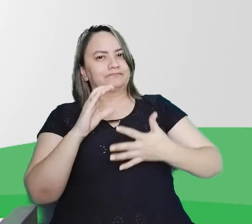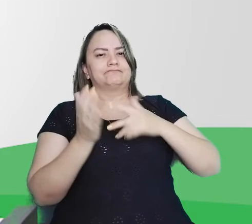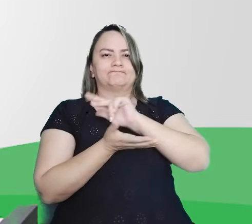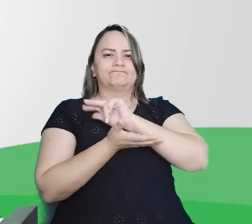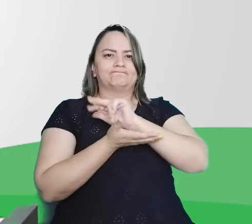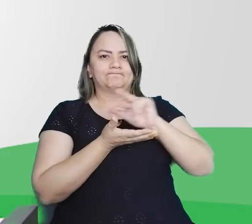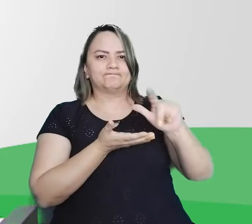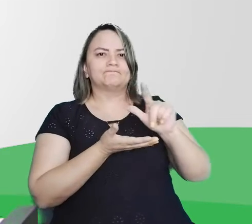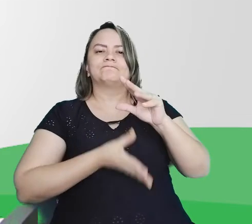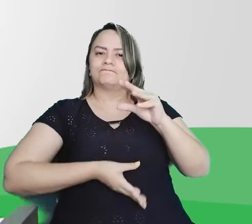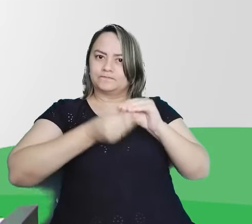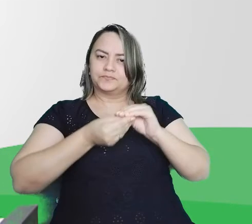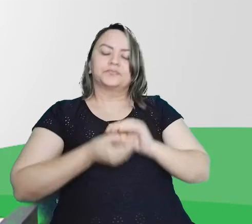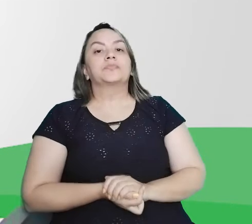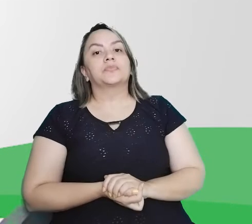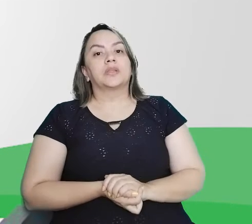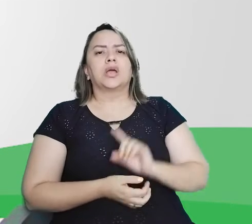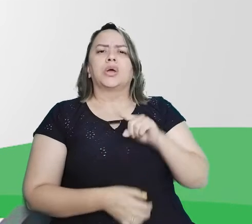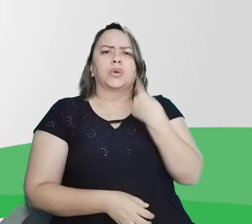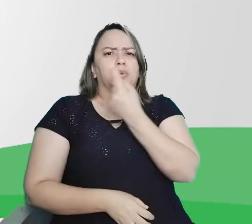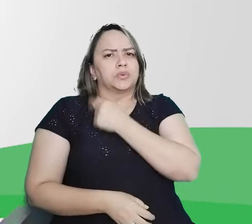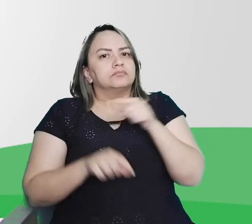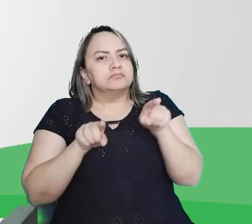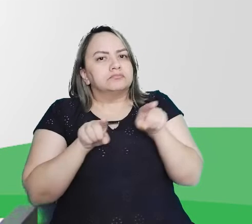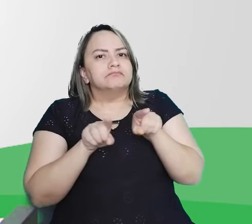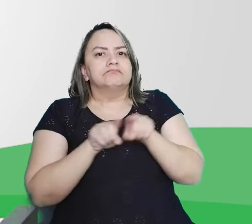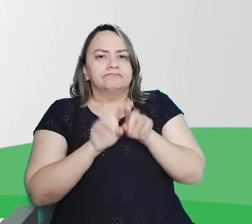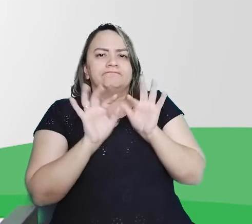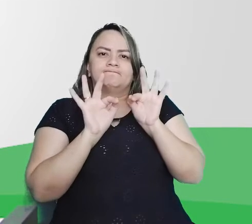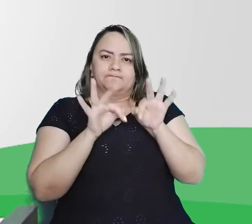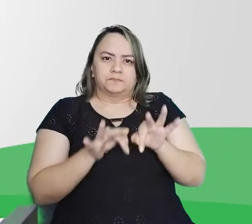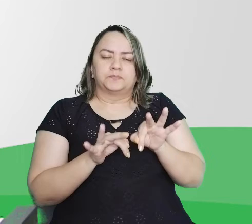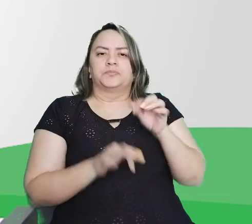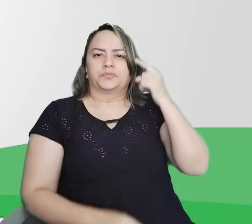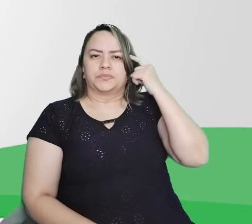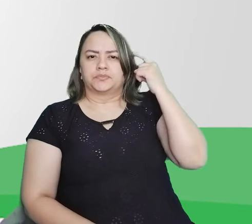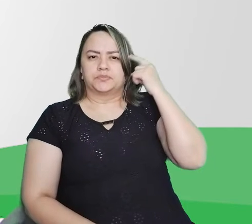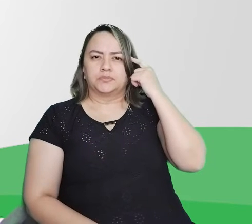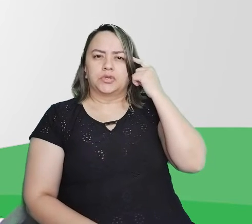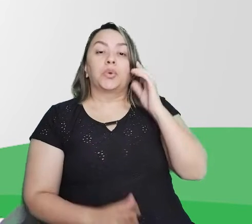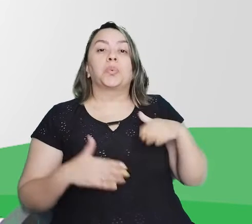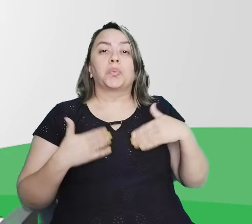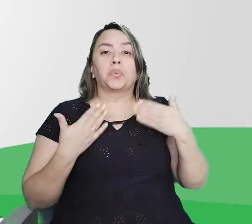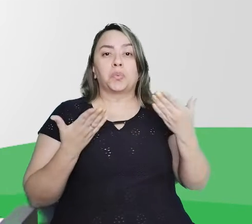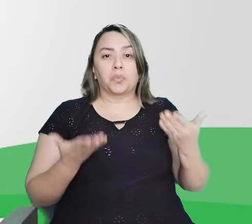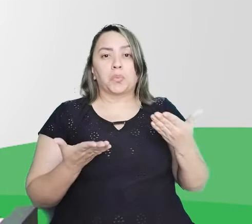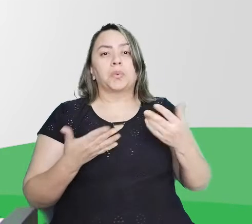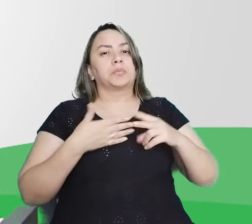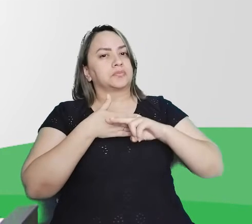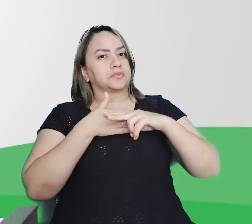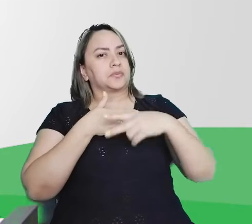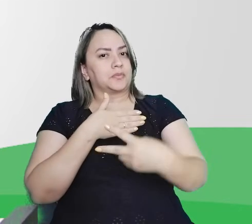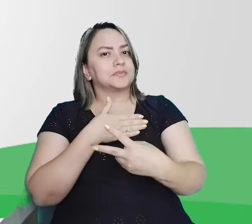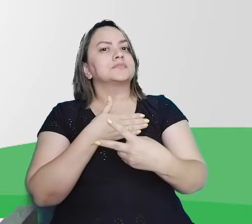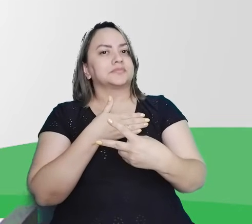Para terminar, vamos fazer uma reflexão final sobre as consequências desse tipo de sociedade, sobre como elas